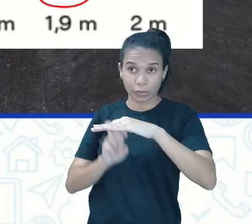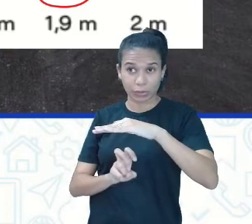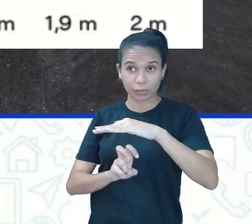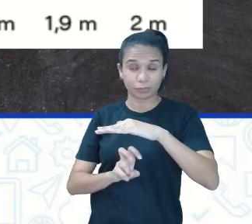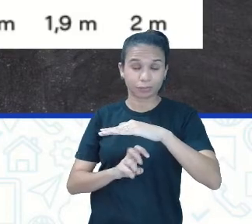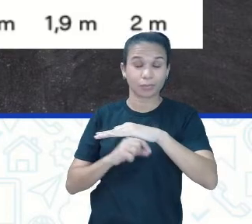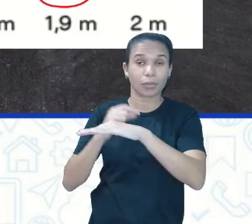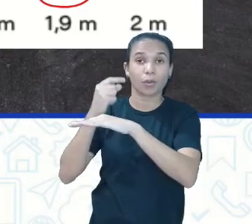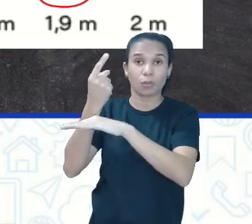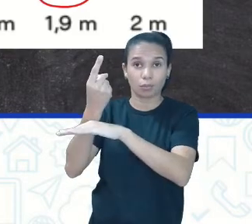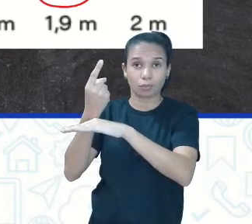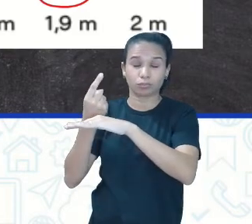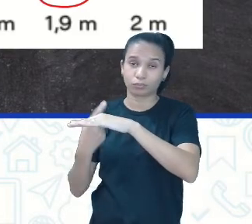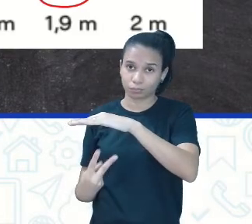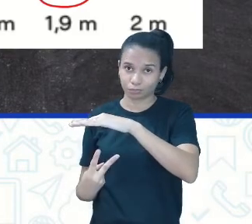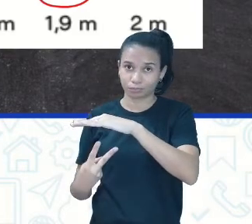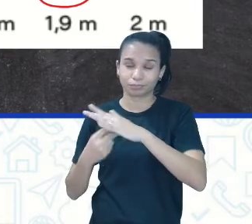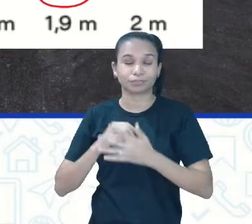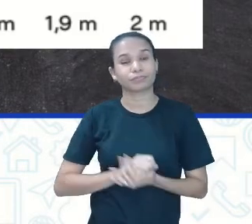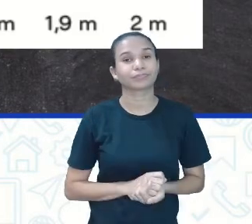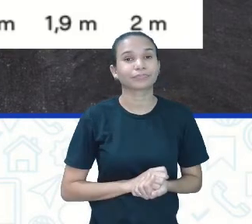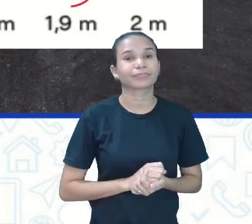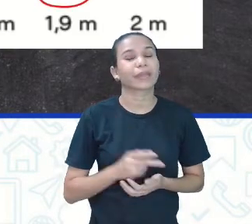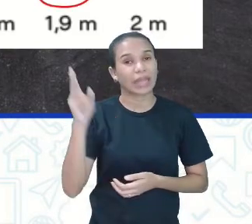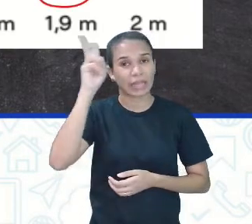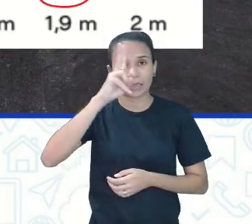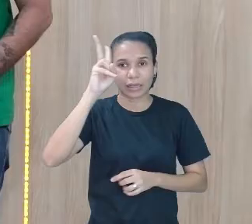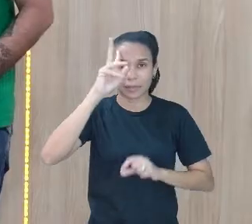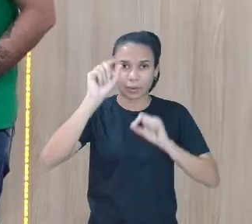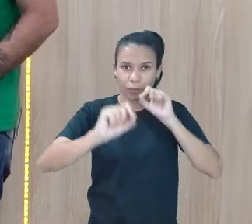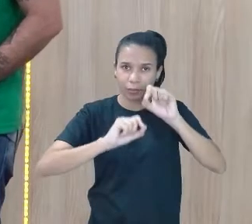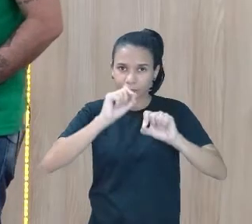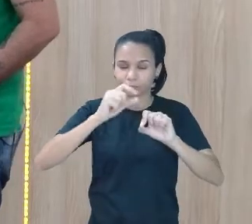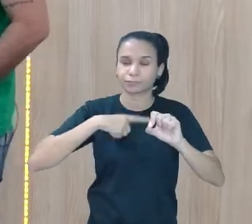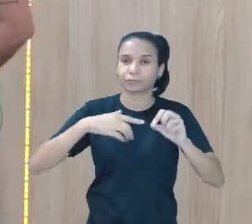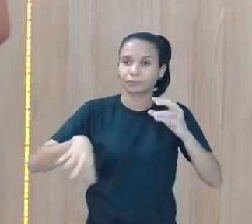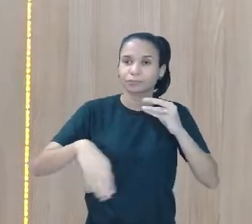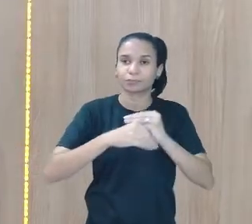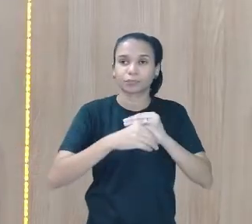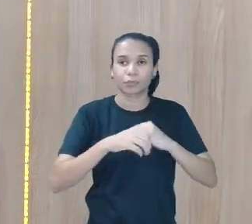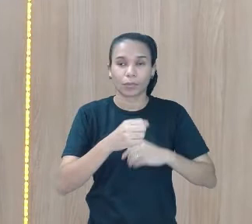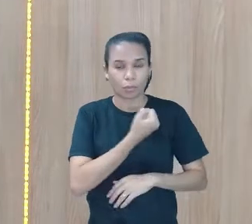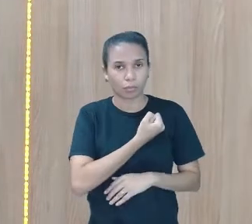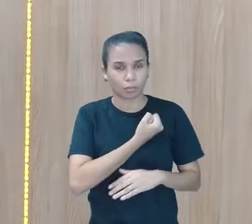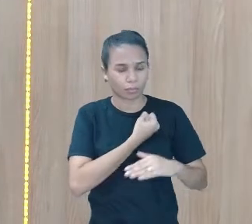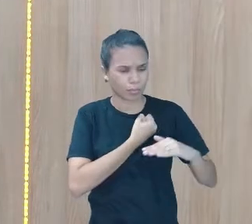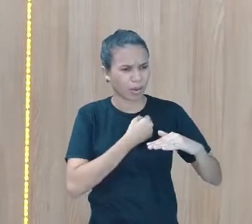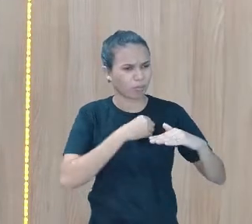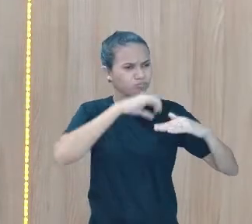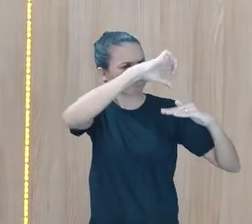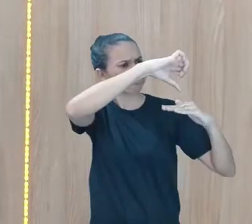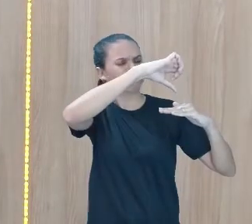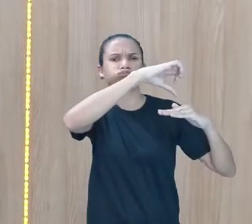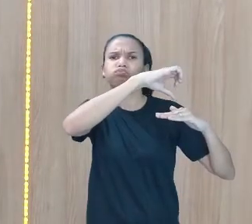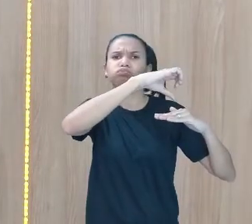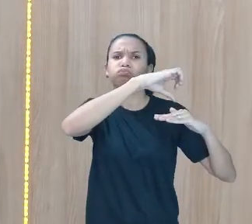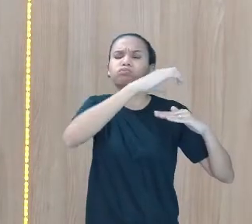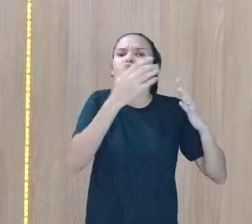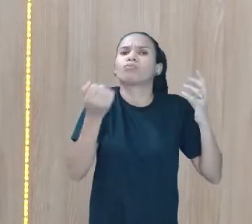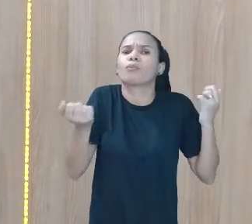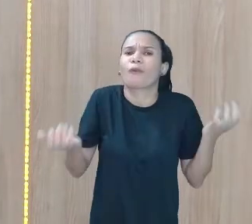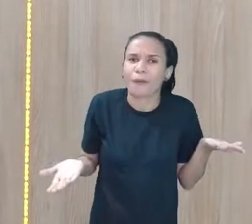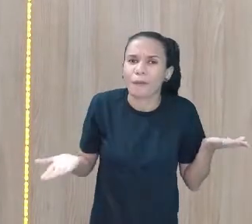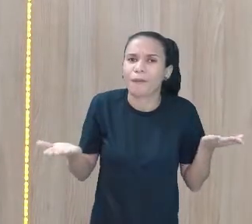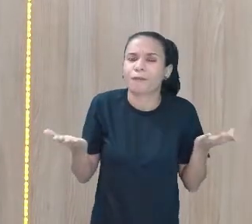sobre 5 e a fração 1 sobre 2. Lembrando que o que eu coloquei aqui embaixo, ó, interrogação sobre 10,